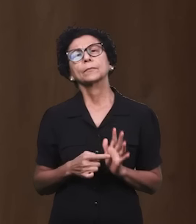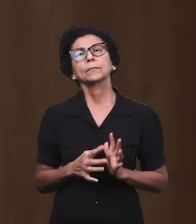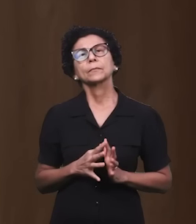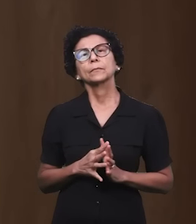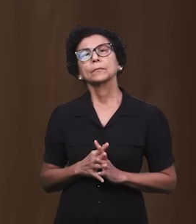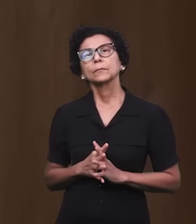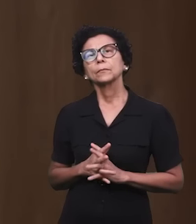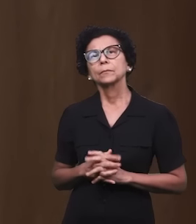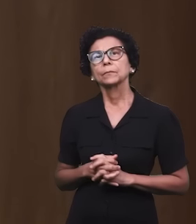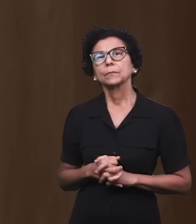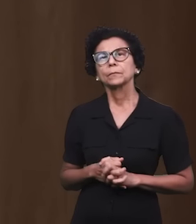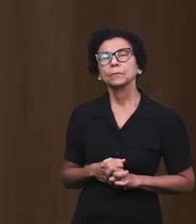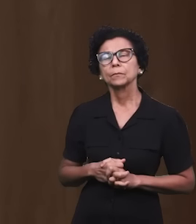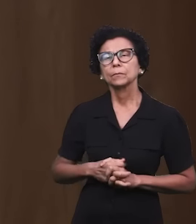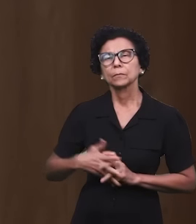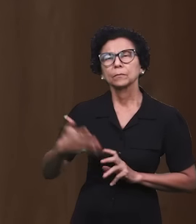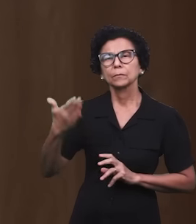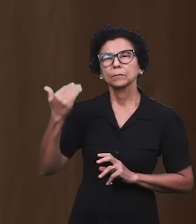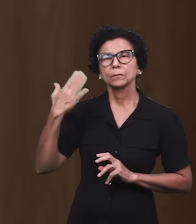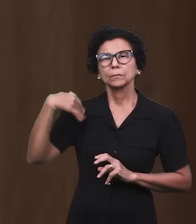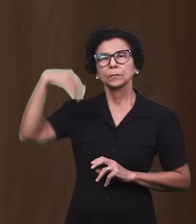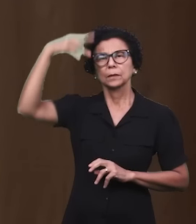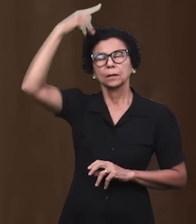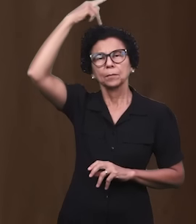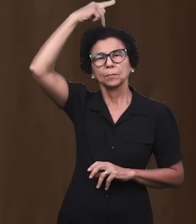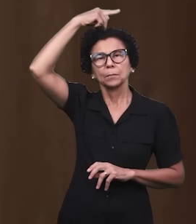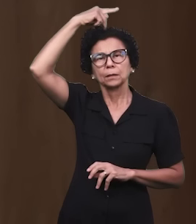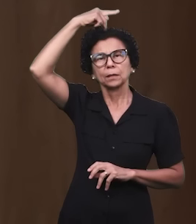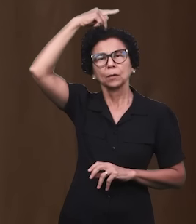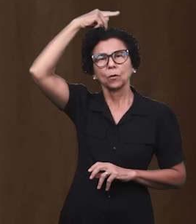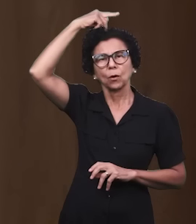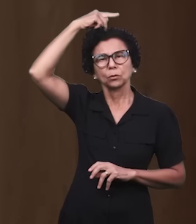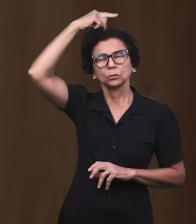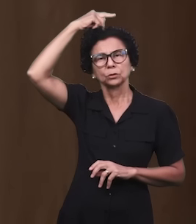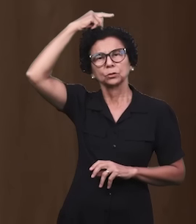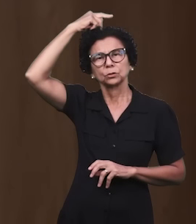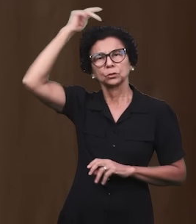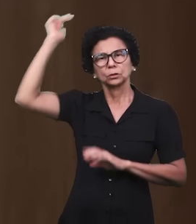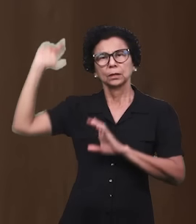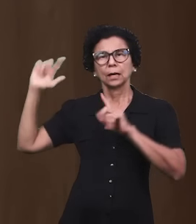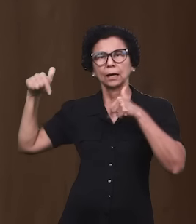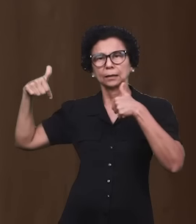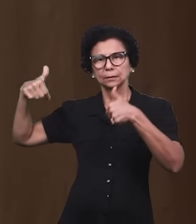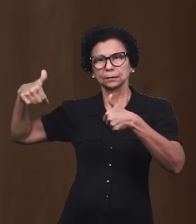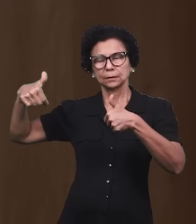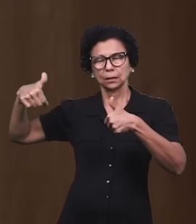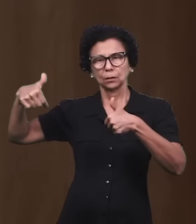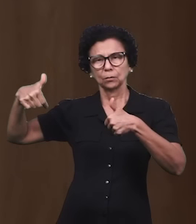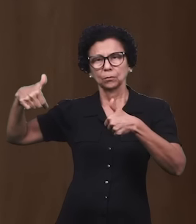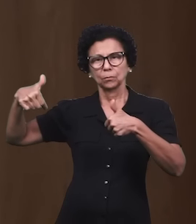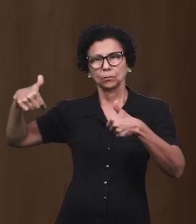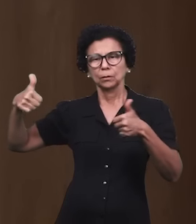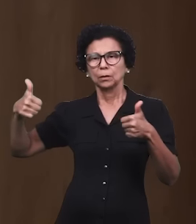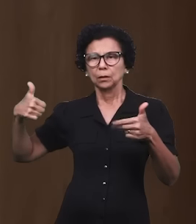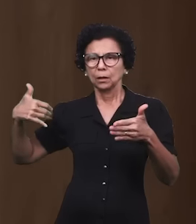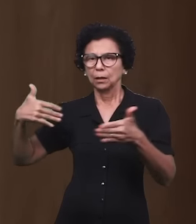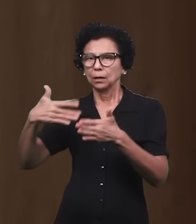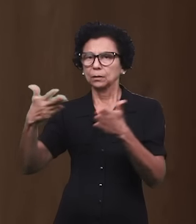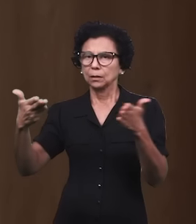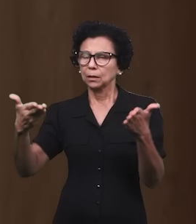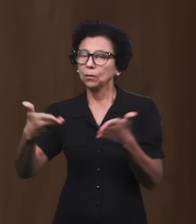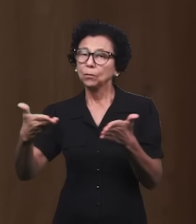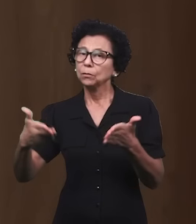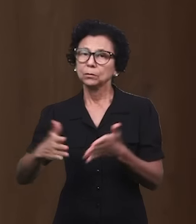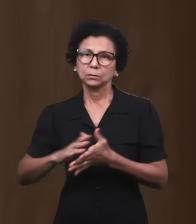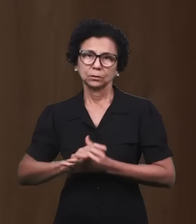né, a operação do Senhor lá em Pentecostes, é a mesma que nós vivemos hoje. Ele é o bom vinho, no